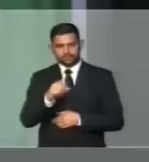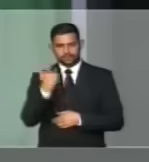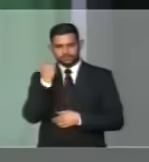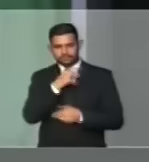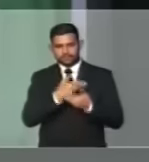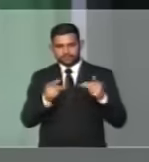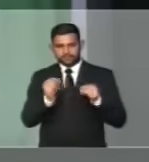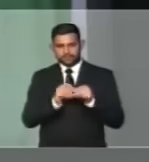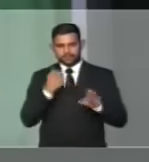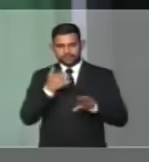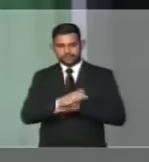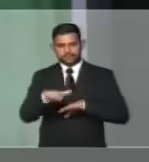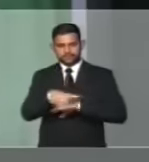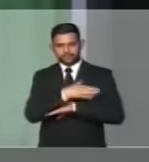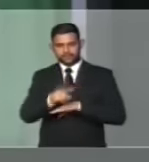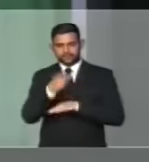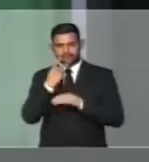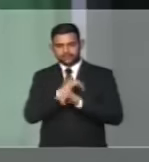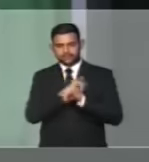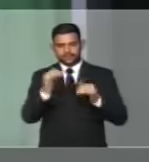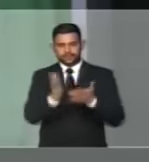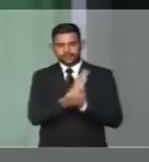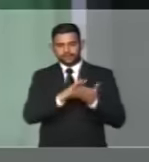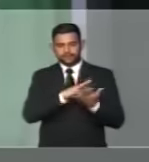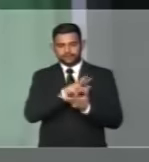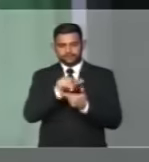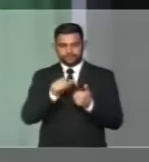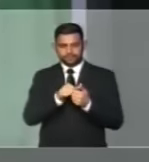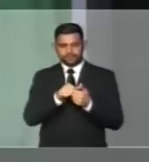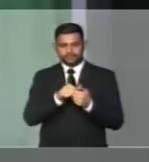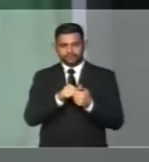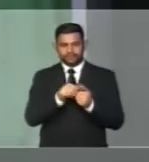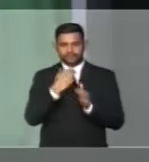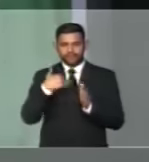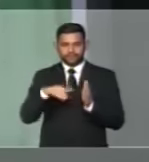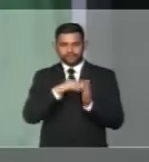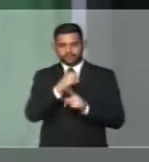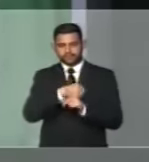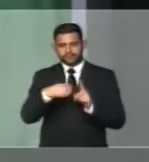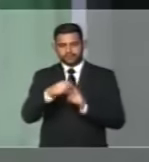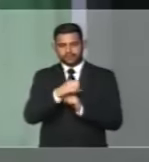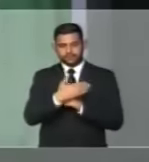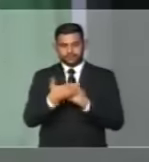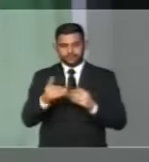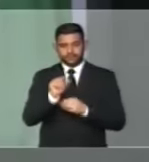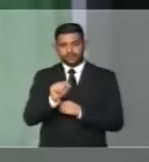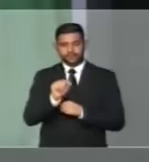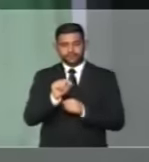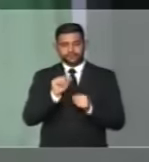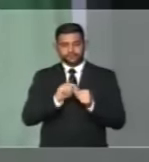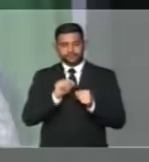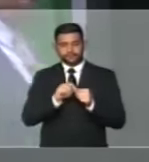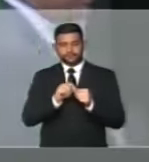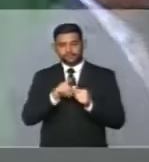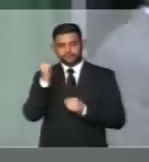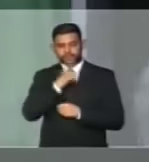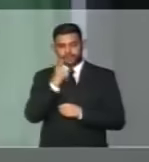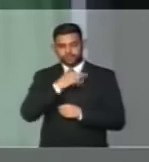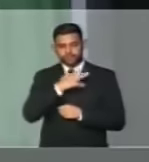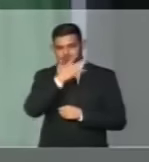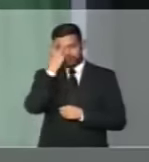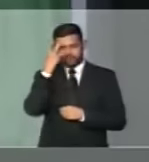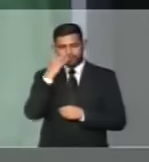as ruas, dizendo ao mundo e ao resto da sociedade que foram enganados por